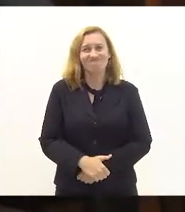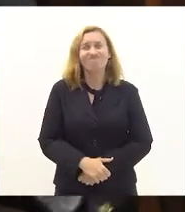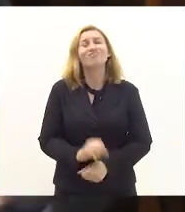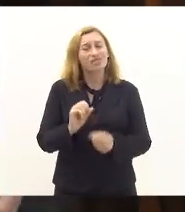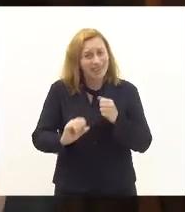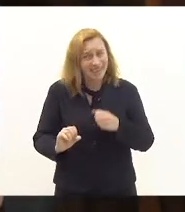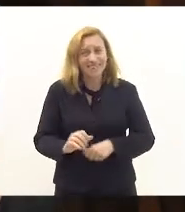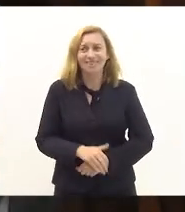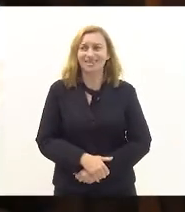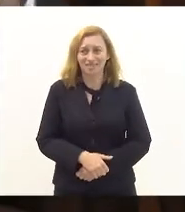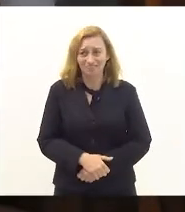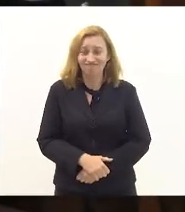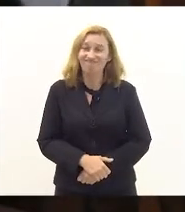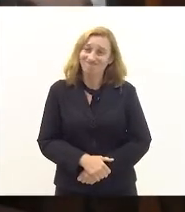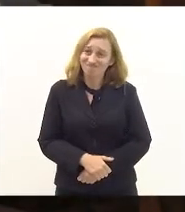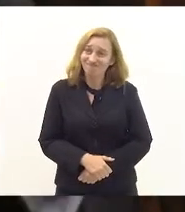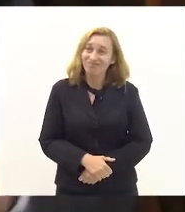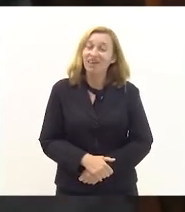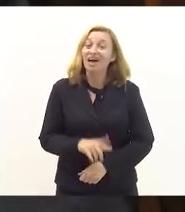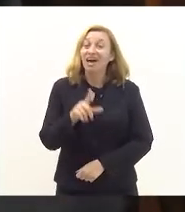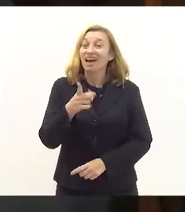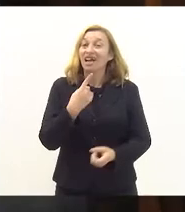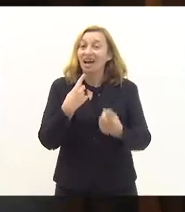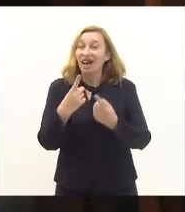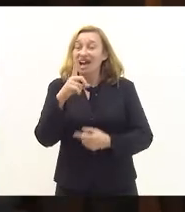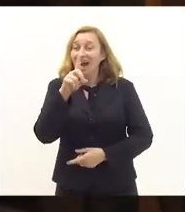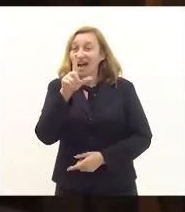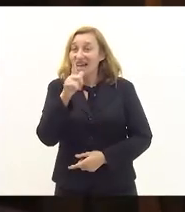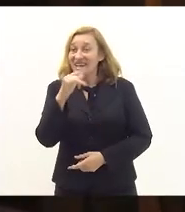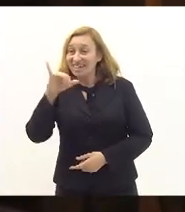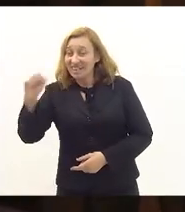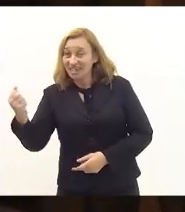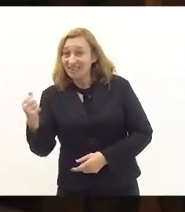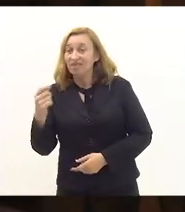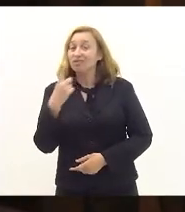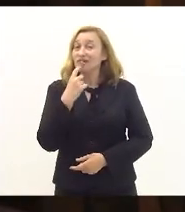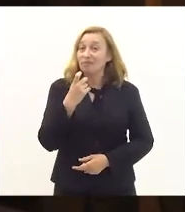Fez. Fez a linha vermelha, fez a passarela.